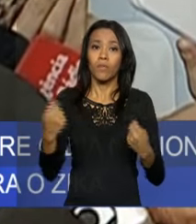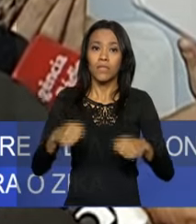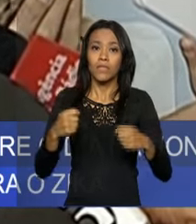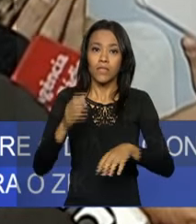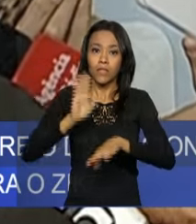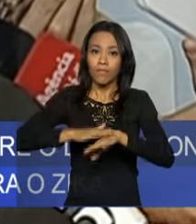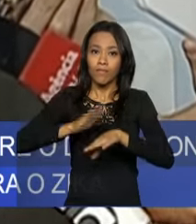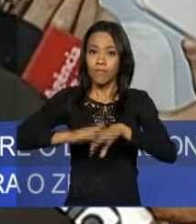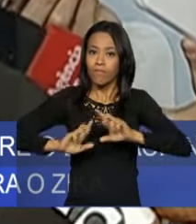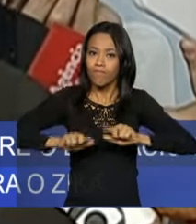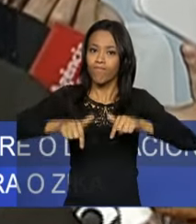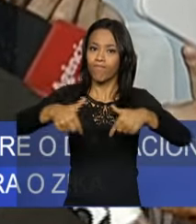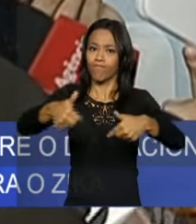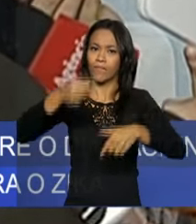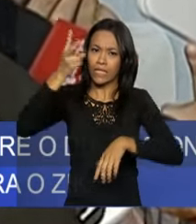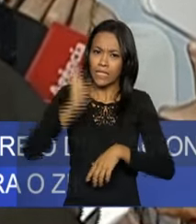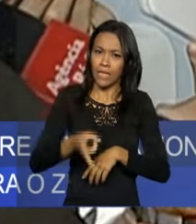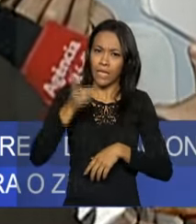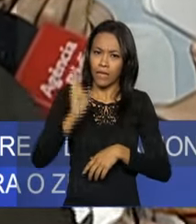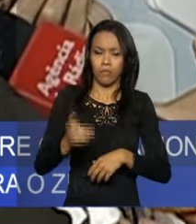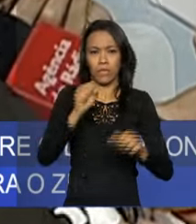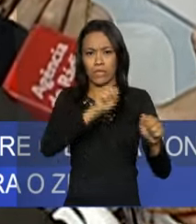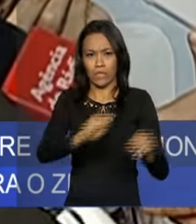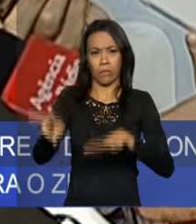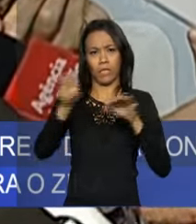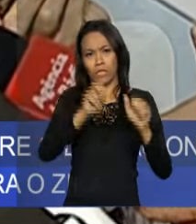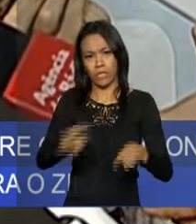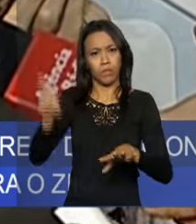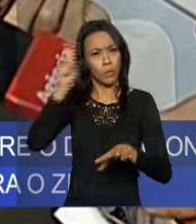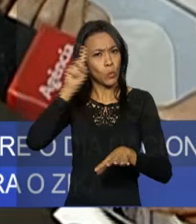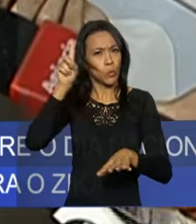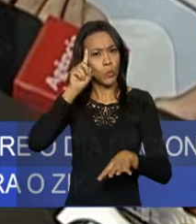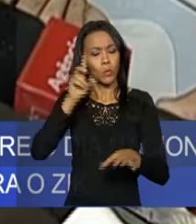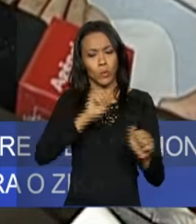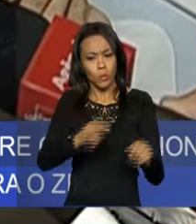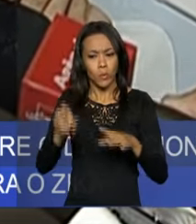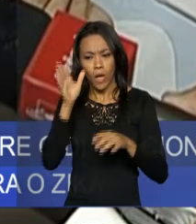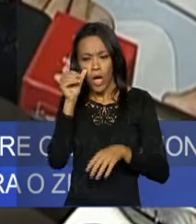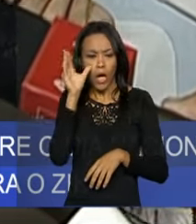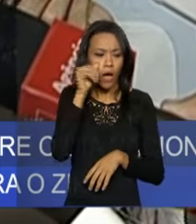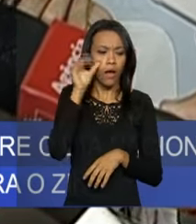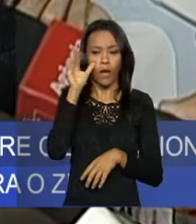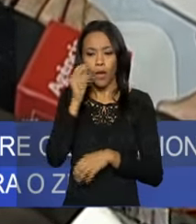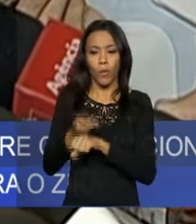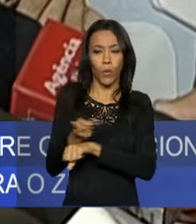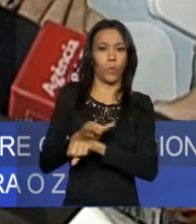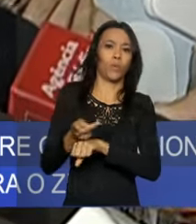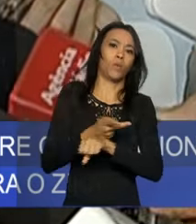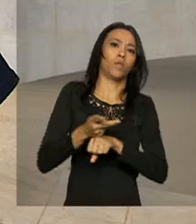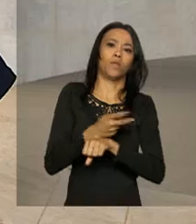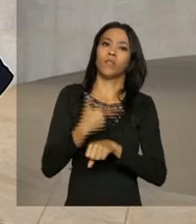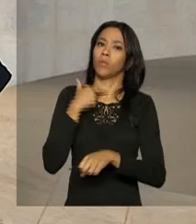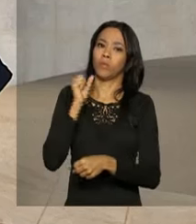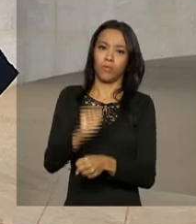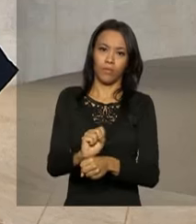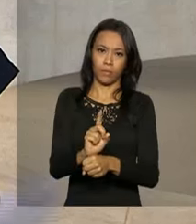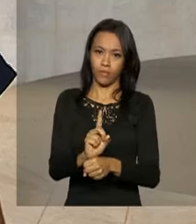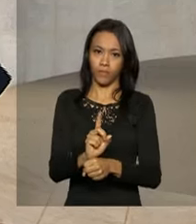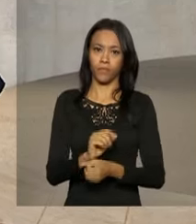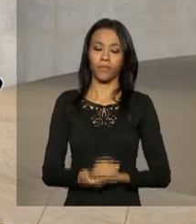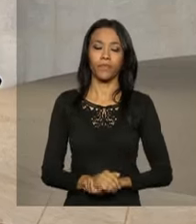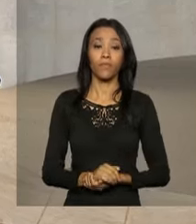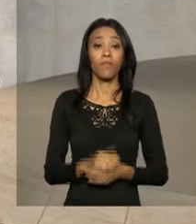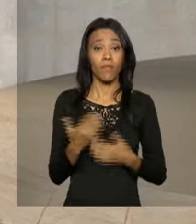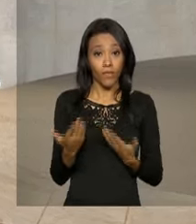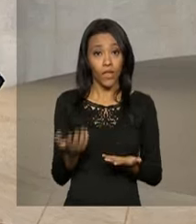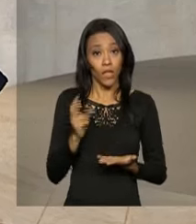ação permanente, sistemática, rotineira, continuada e ininterrupta. E